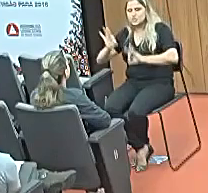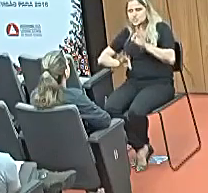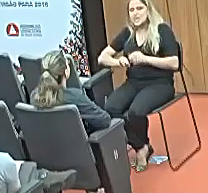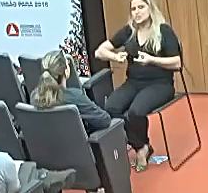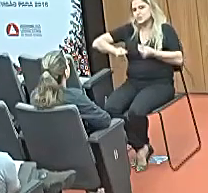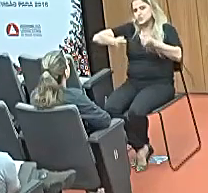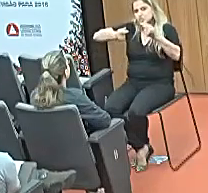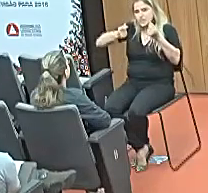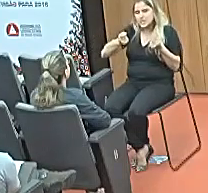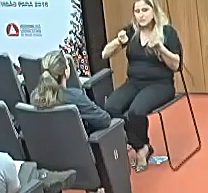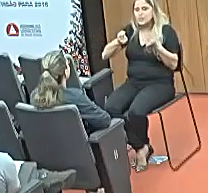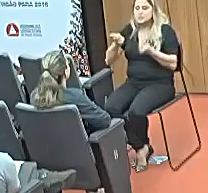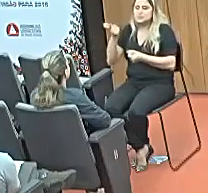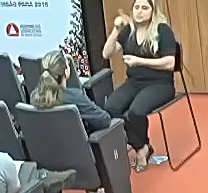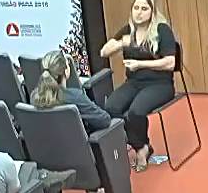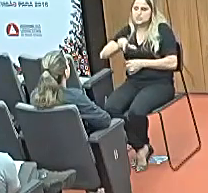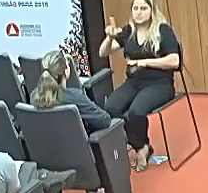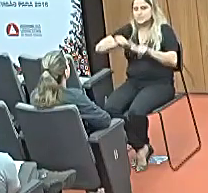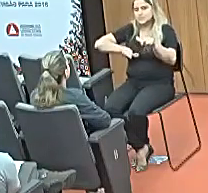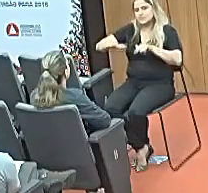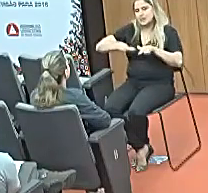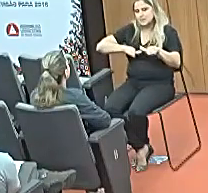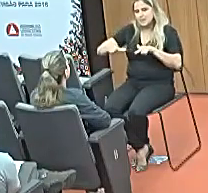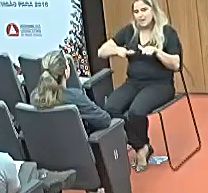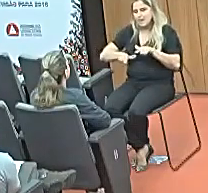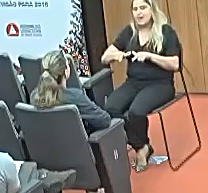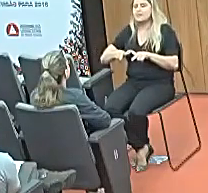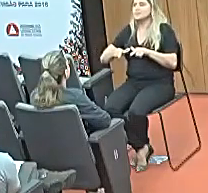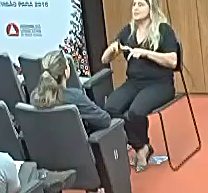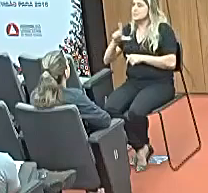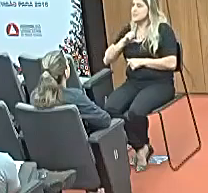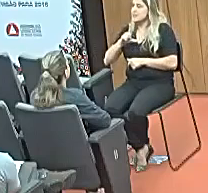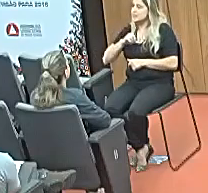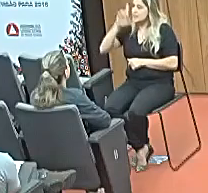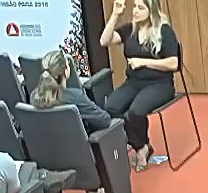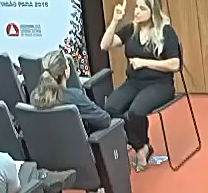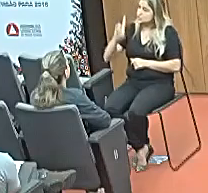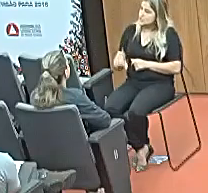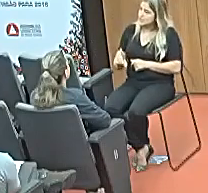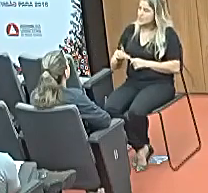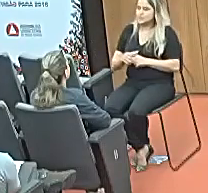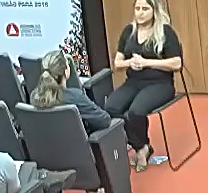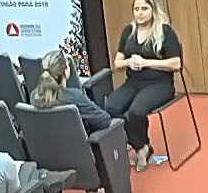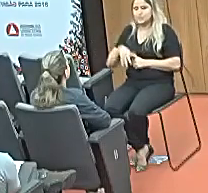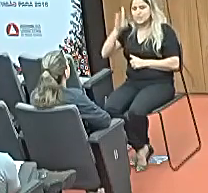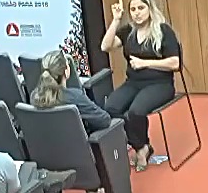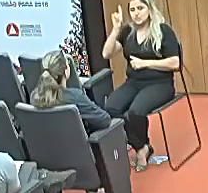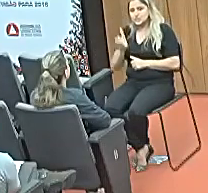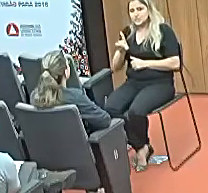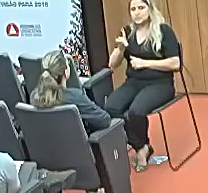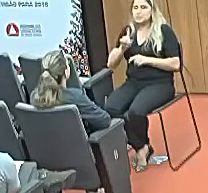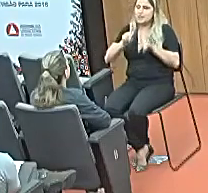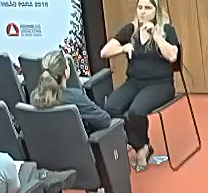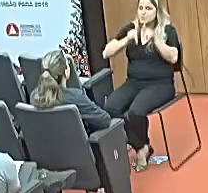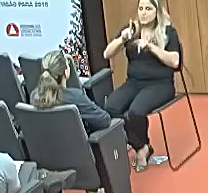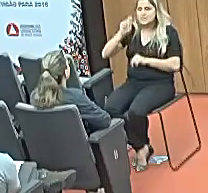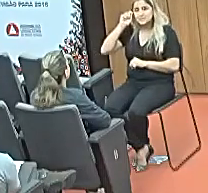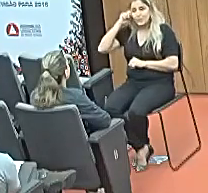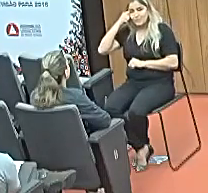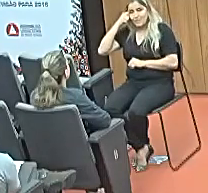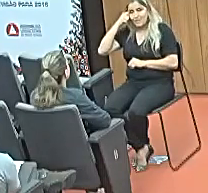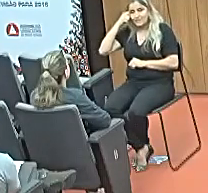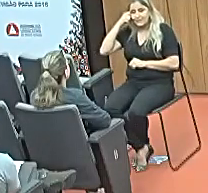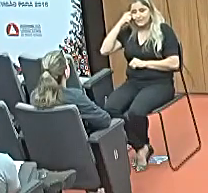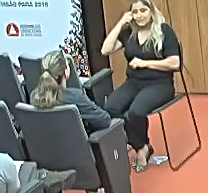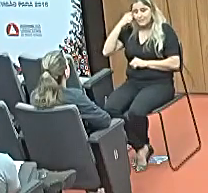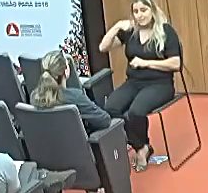recursos para que a gente possa trabalhar possa garantir direito possa garantir direito para que essa população negra tem direito de ir e vir só isso